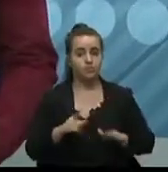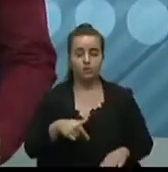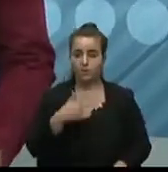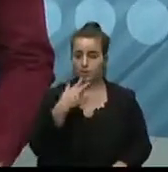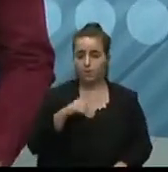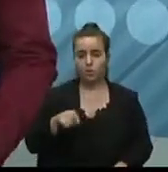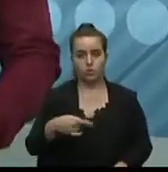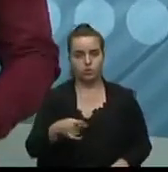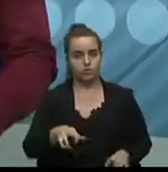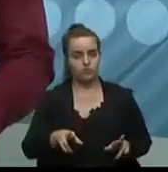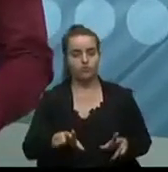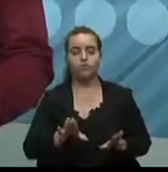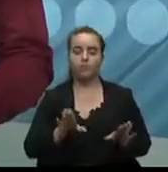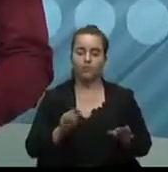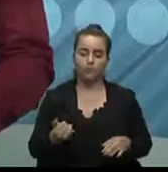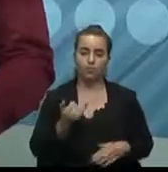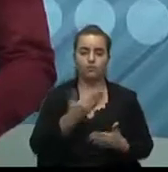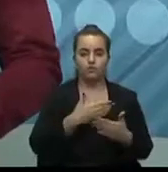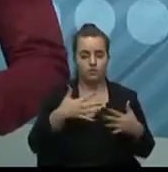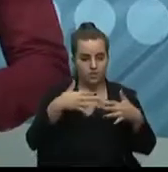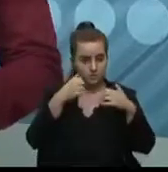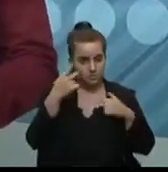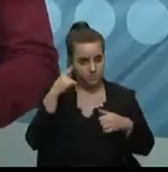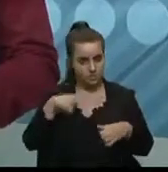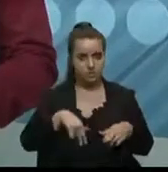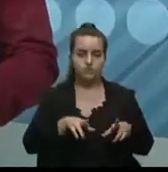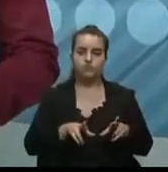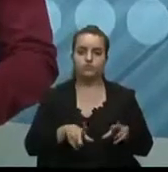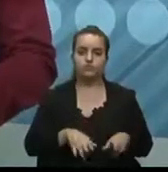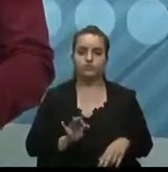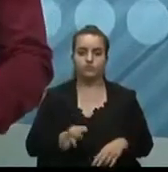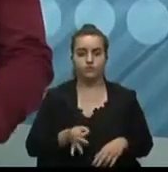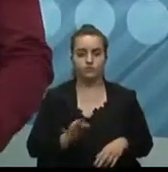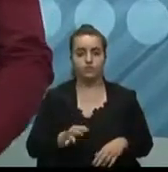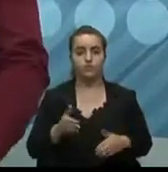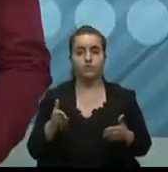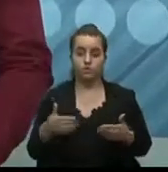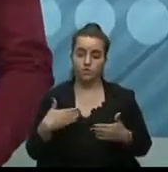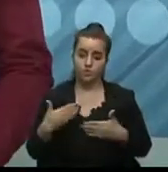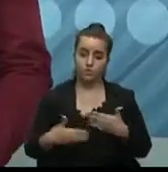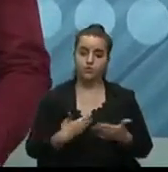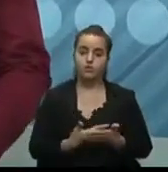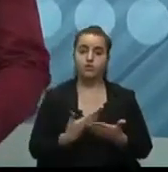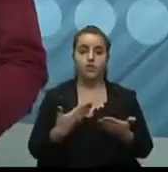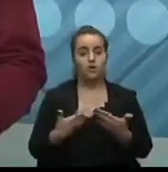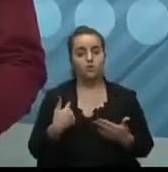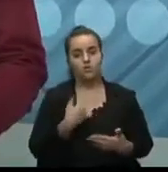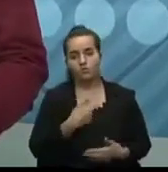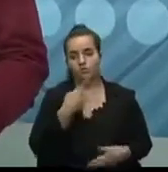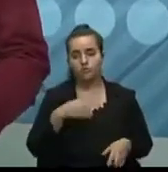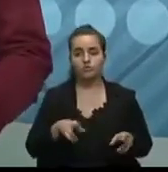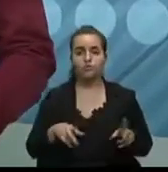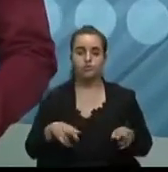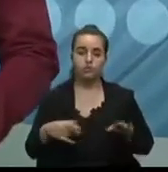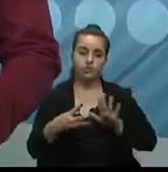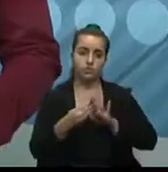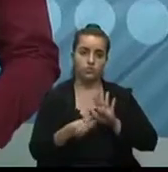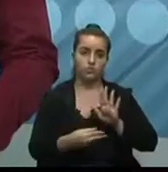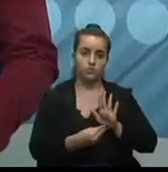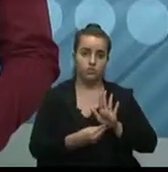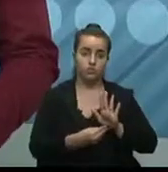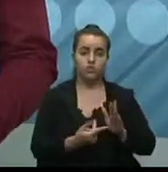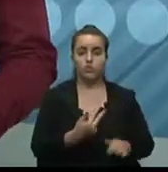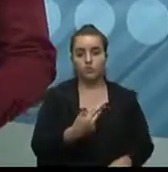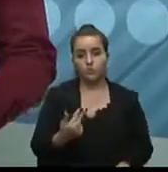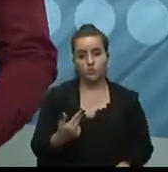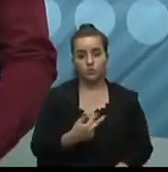parecidos e outros não. Então é importante que você se atente para essas diferenças. Então, ao longo desta aula, nós tratamos de diferentes conceitos,